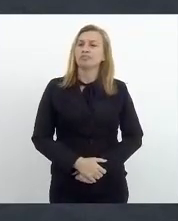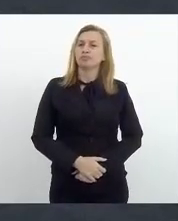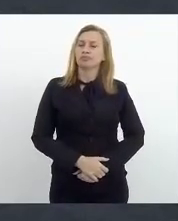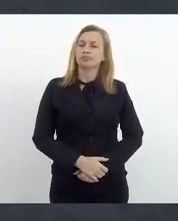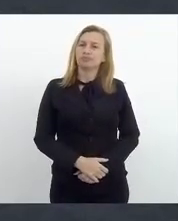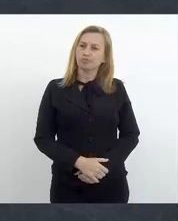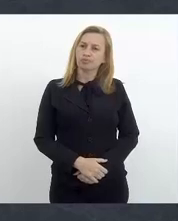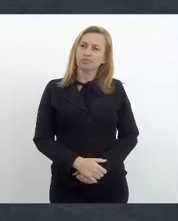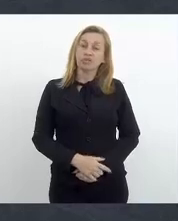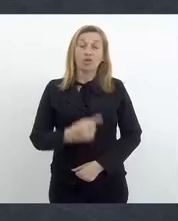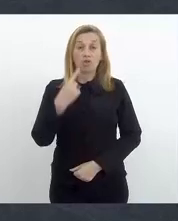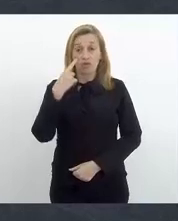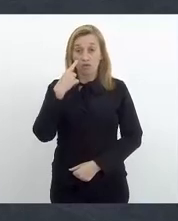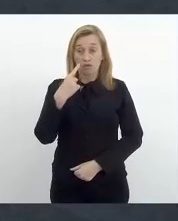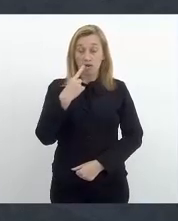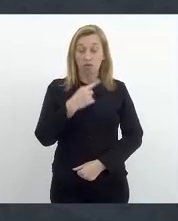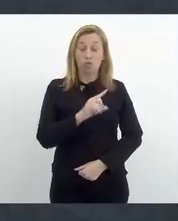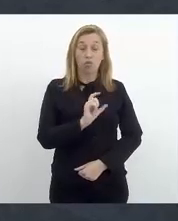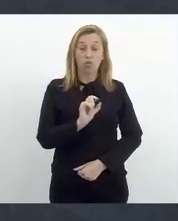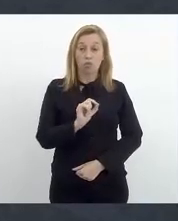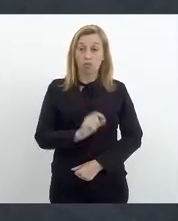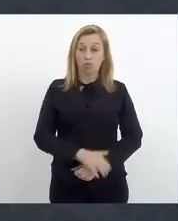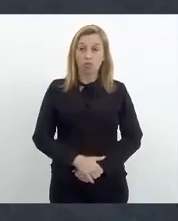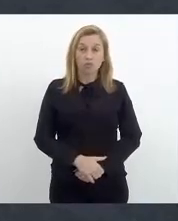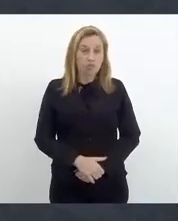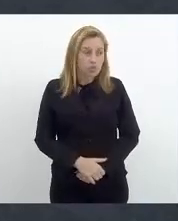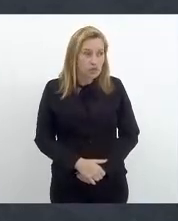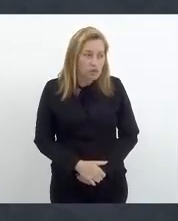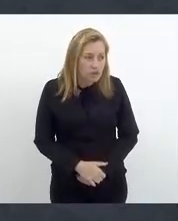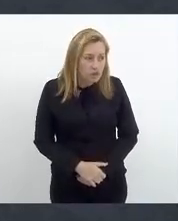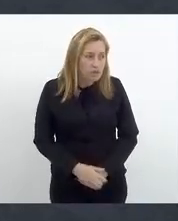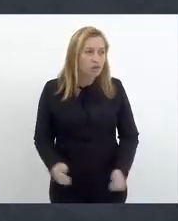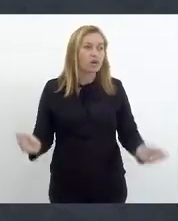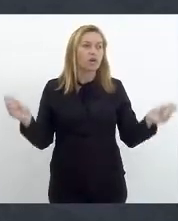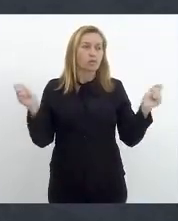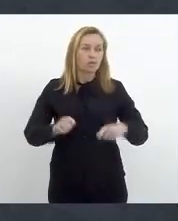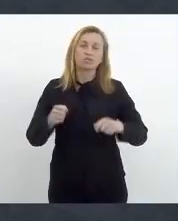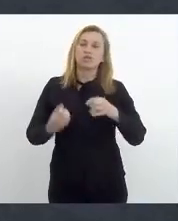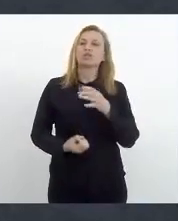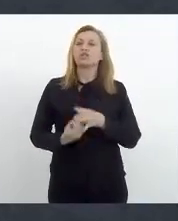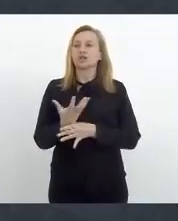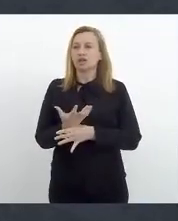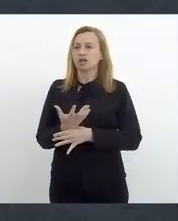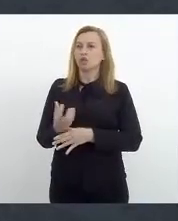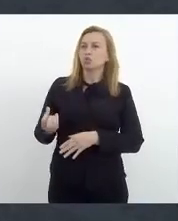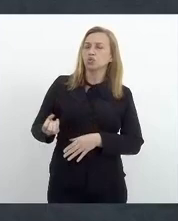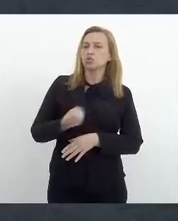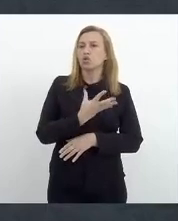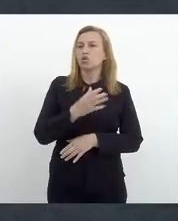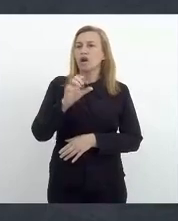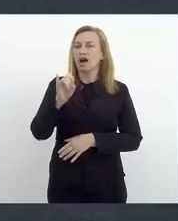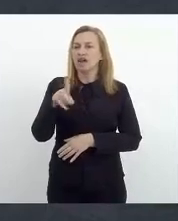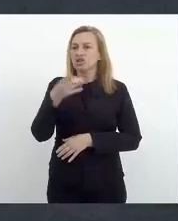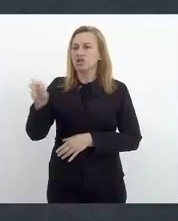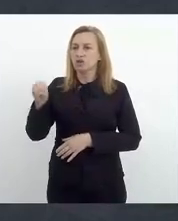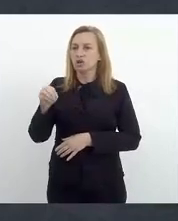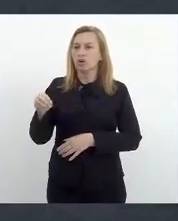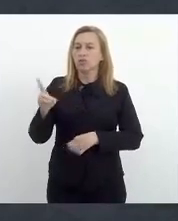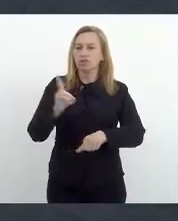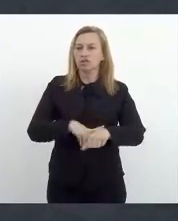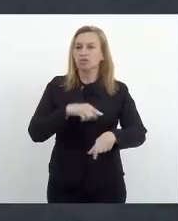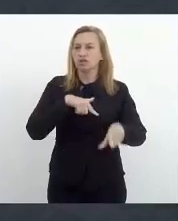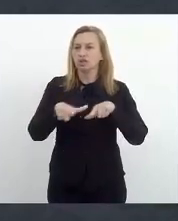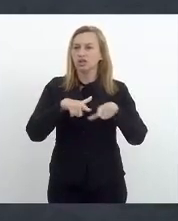ia prever a possibilidade de criação de um novo adicional por tempo de serviço